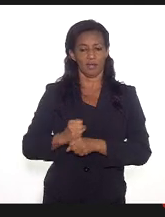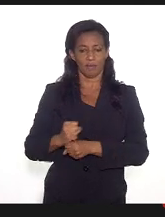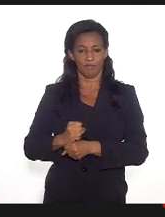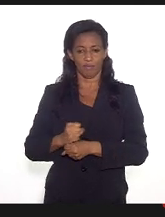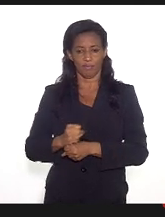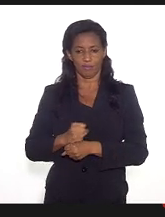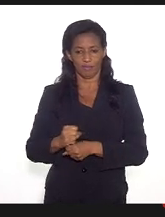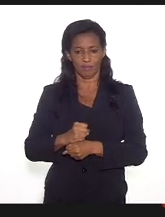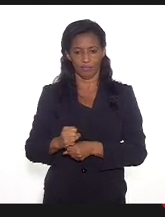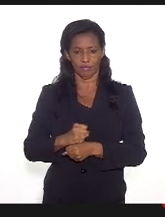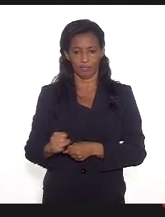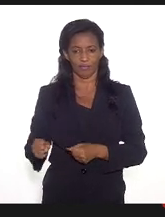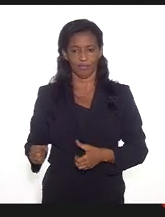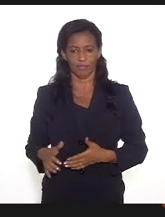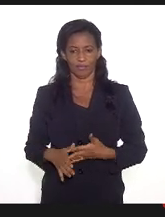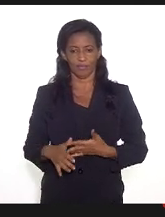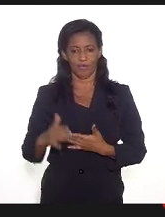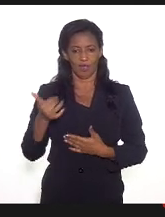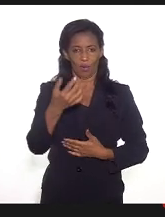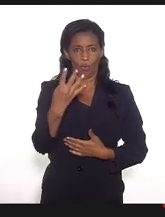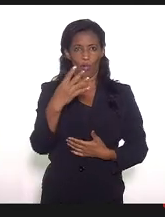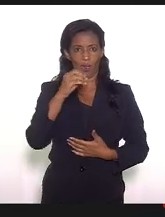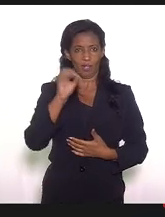nós reduzirmos em até 40%